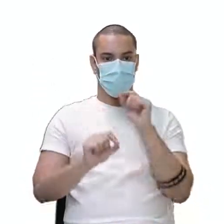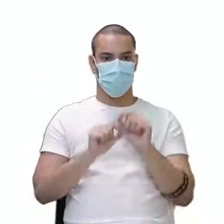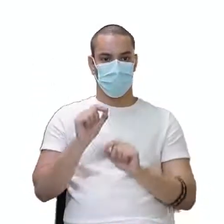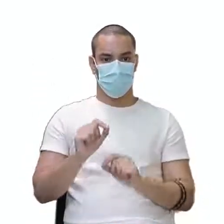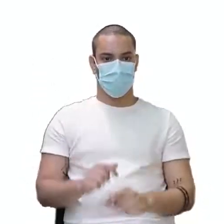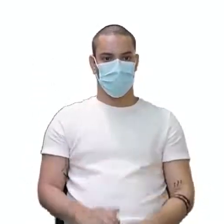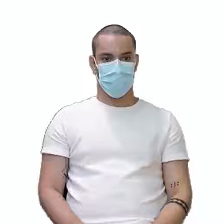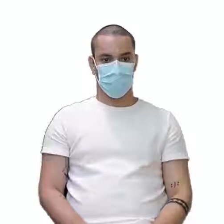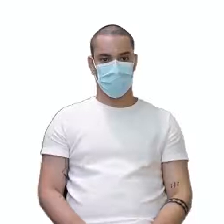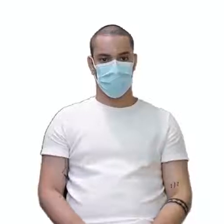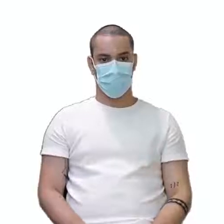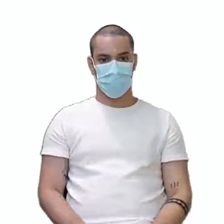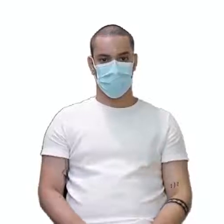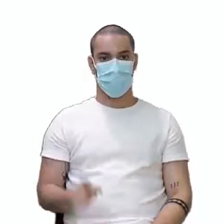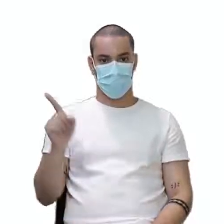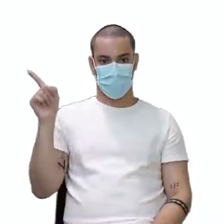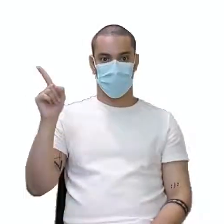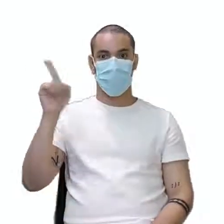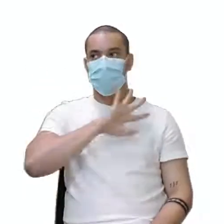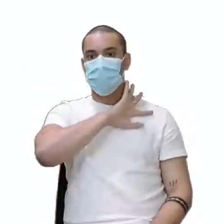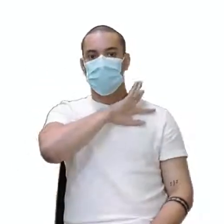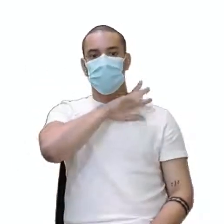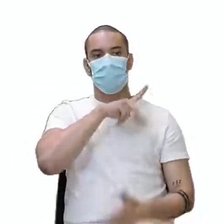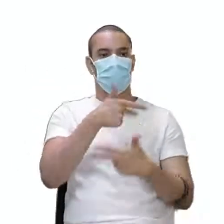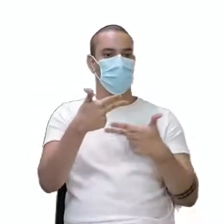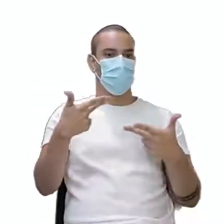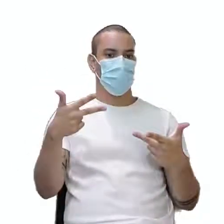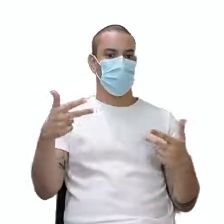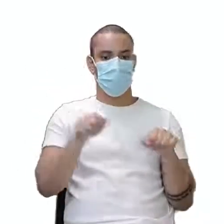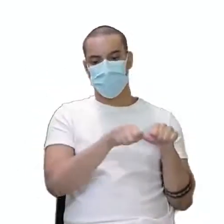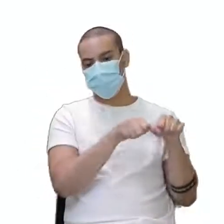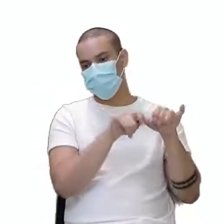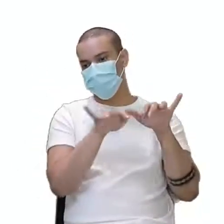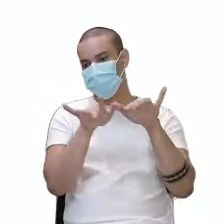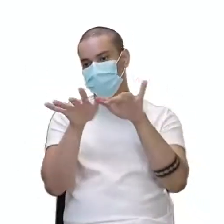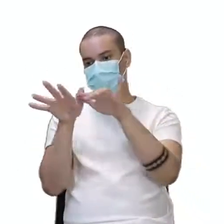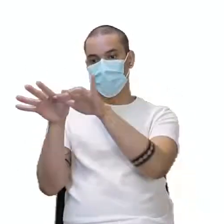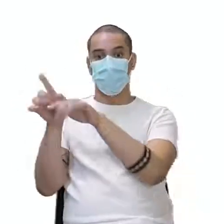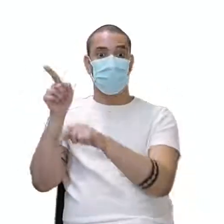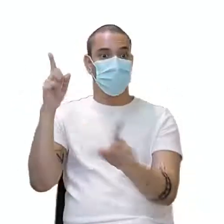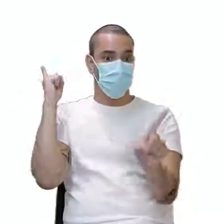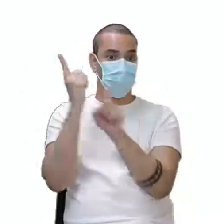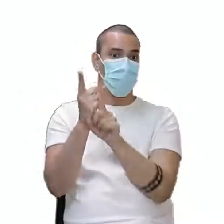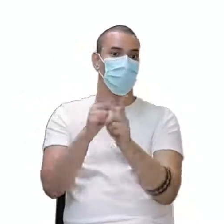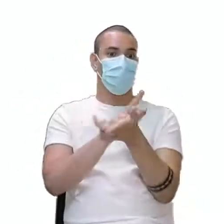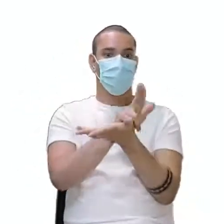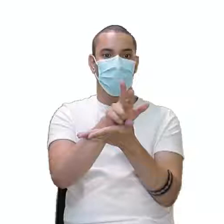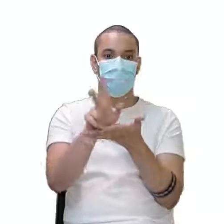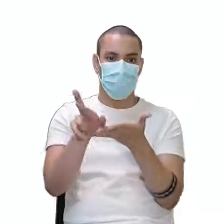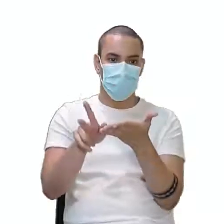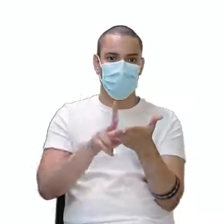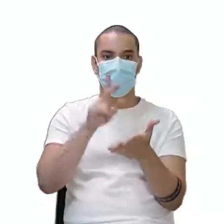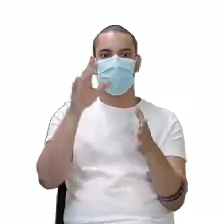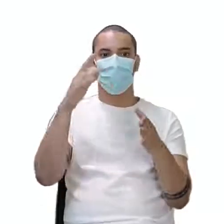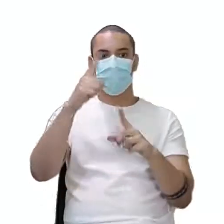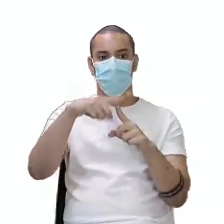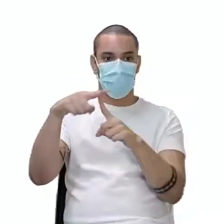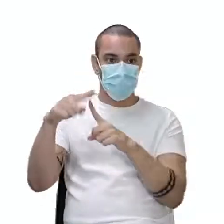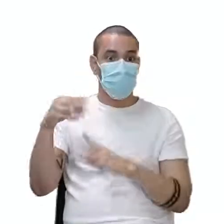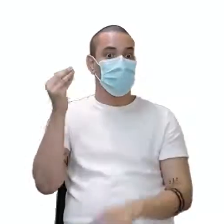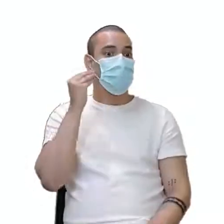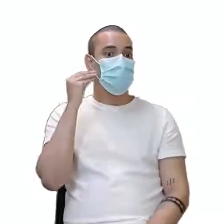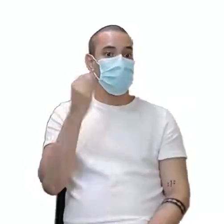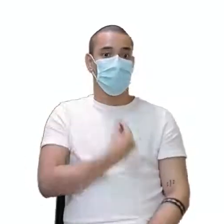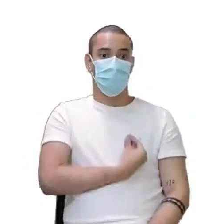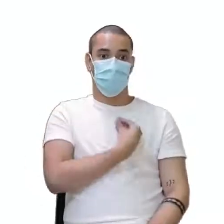questão de migração, e nesse momento também você vai encontrar várias espécies aí interagindo, tentando sobreviver